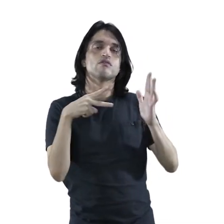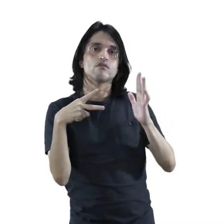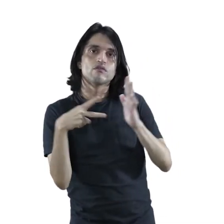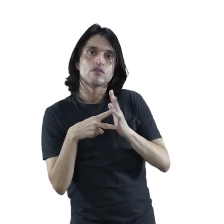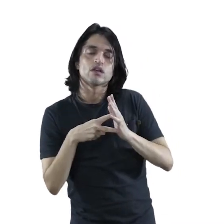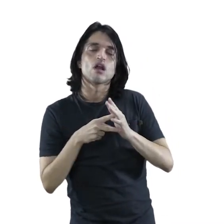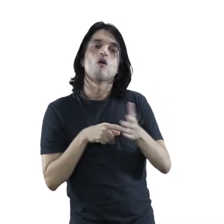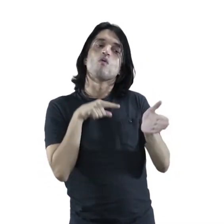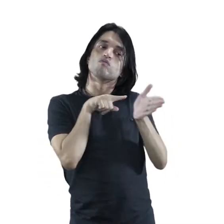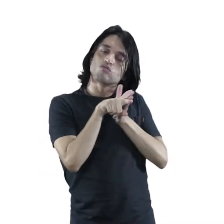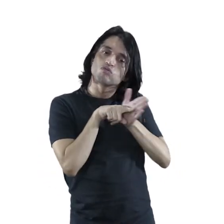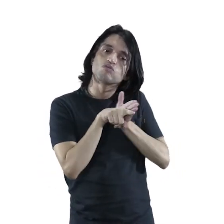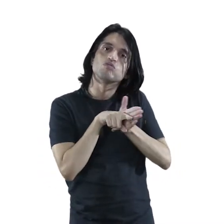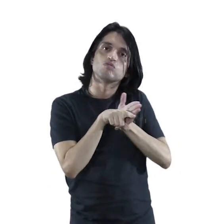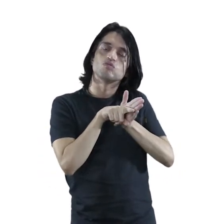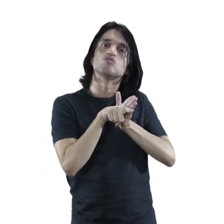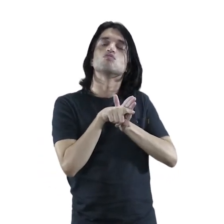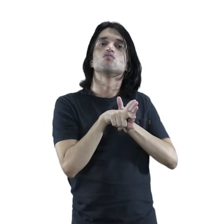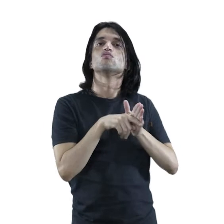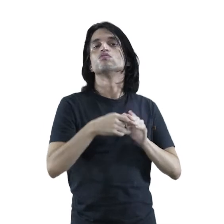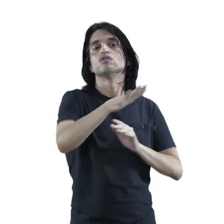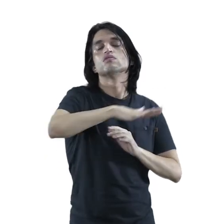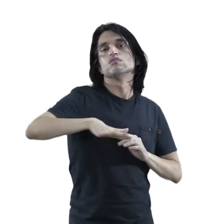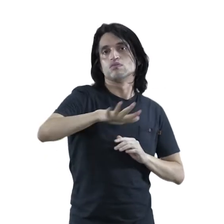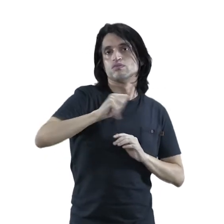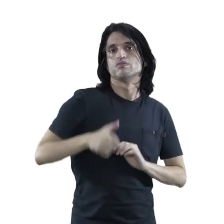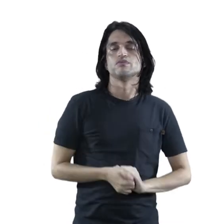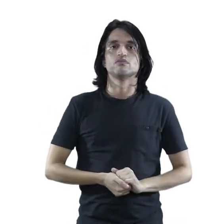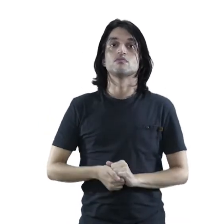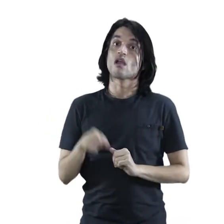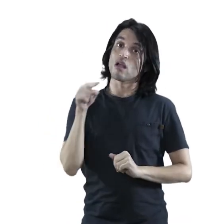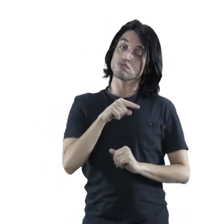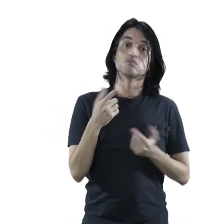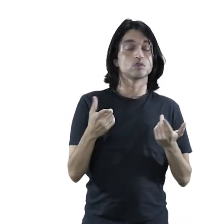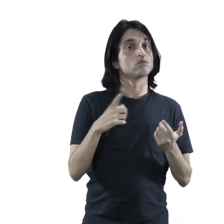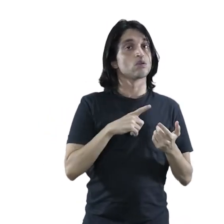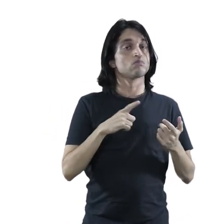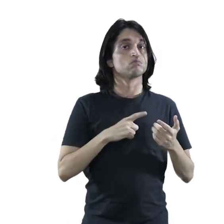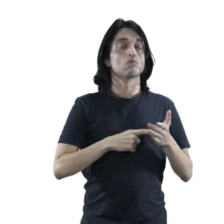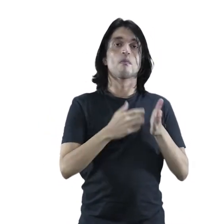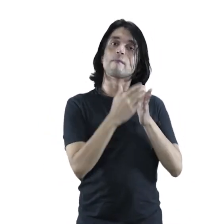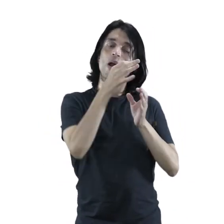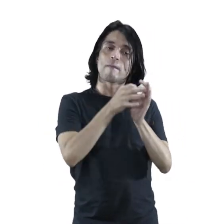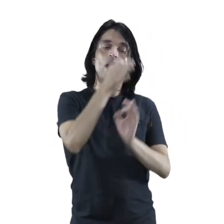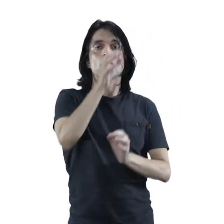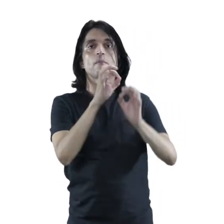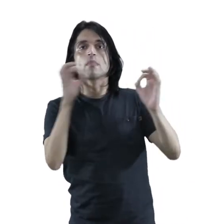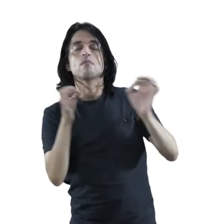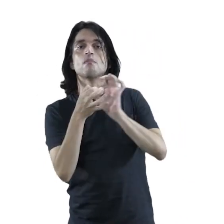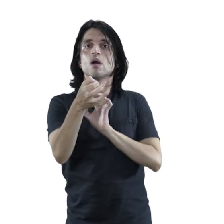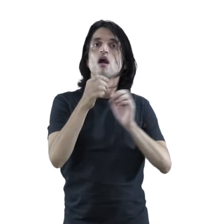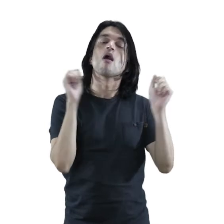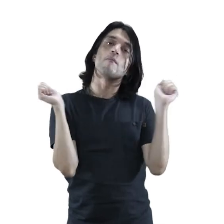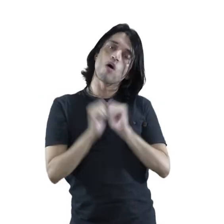sólidos geométricos, que são objetos de 3 dimensões, ou seja, que possuem largura, comprimento e altura,